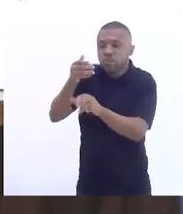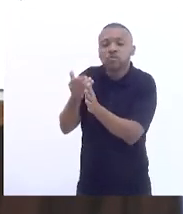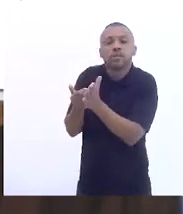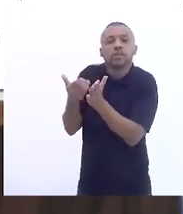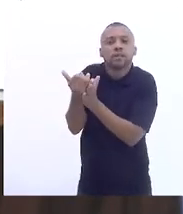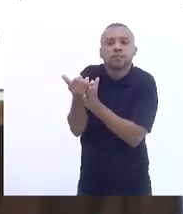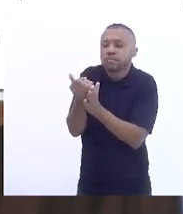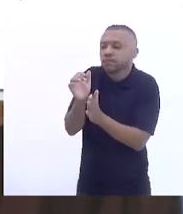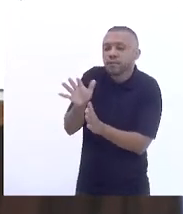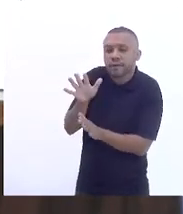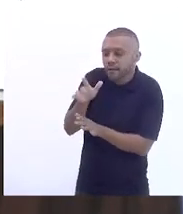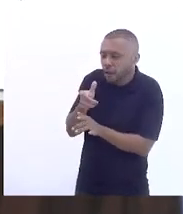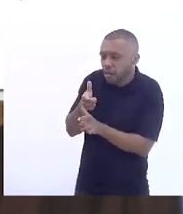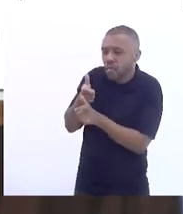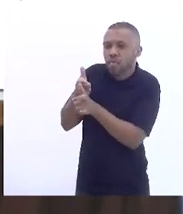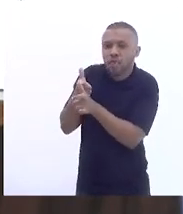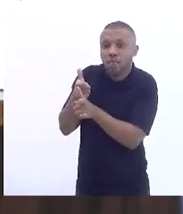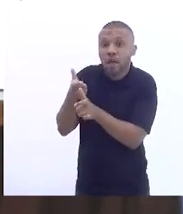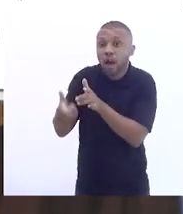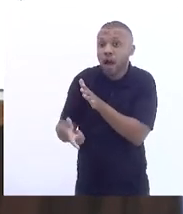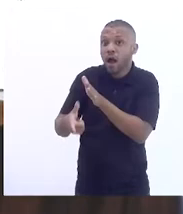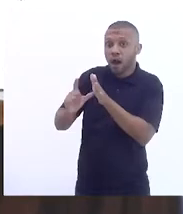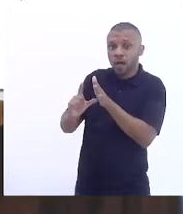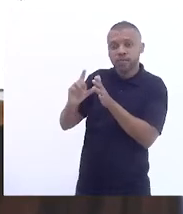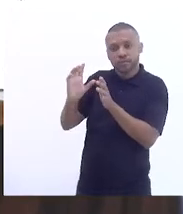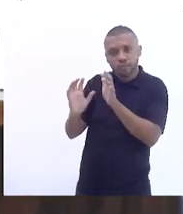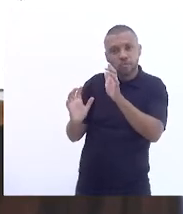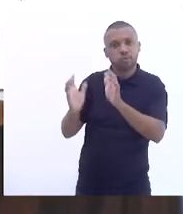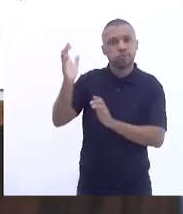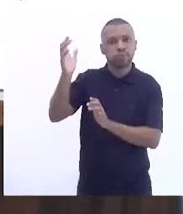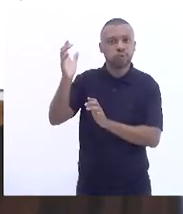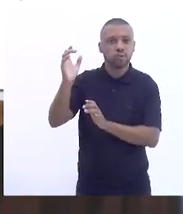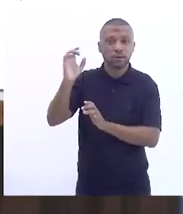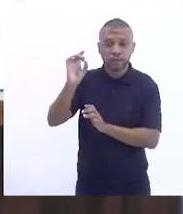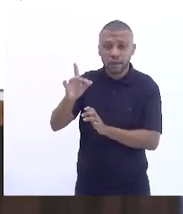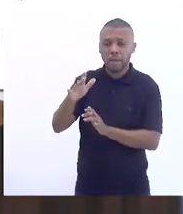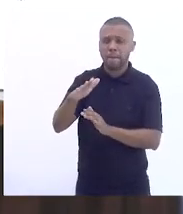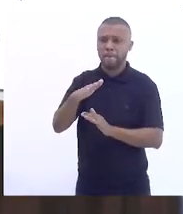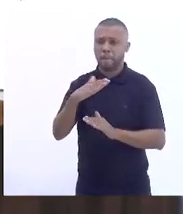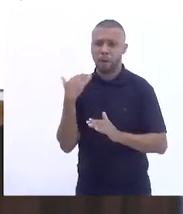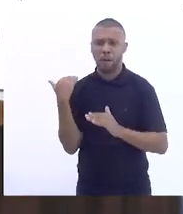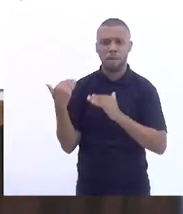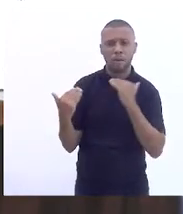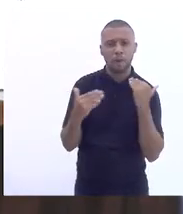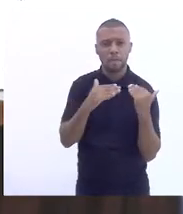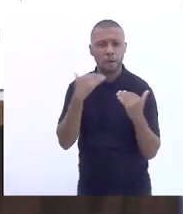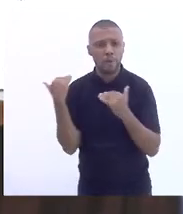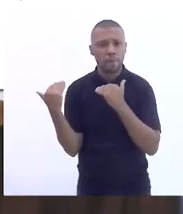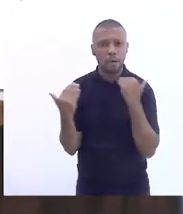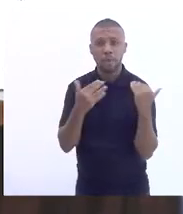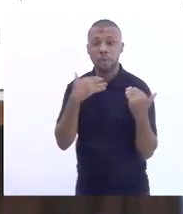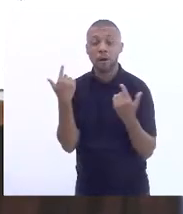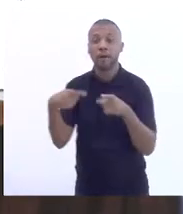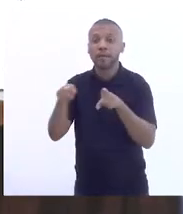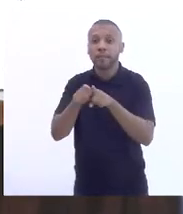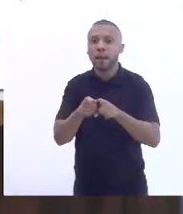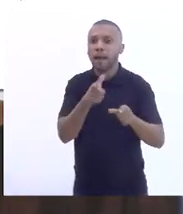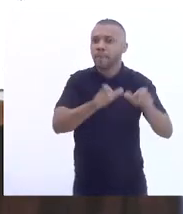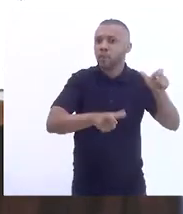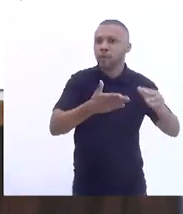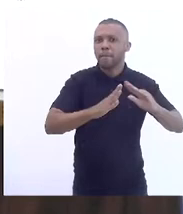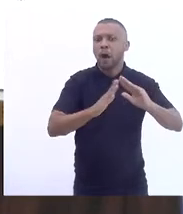mas não antes de participar da ação que deixou não apenas os moradores do jacarezinho em segurança